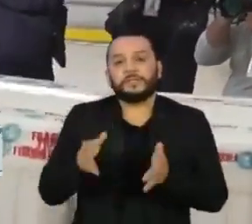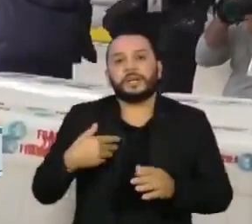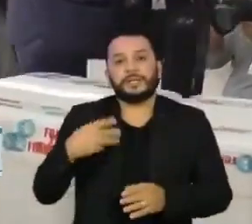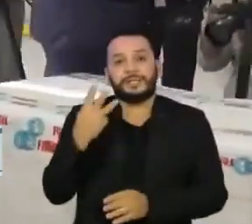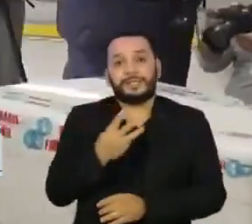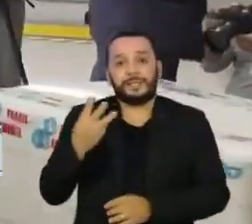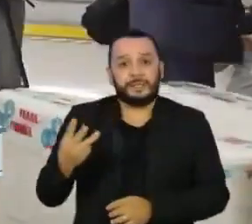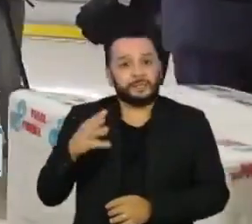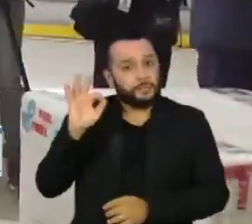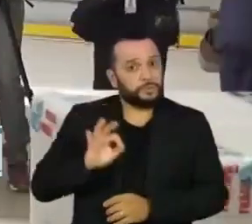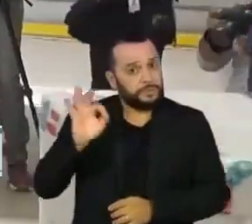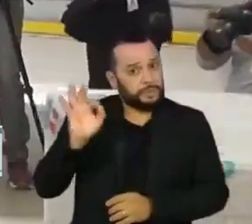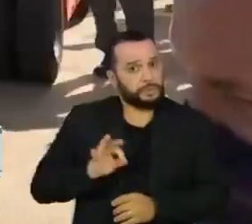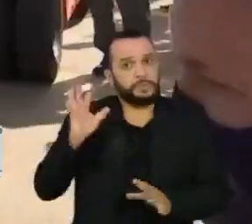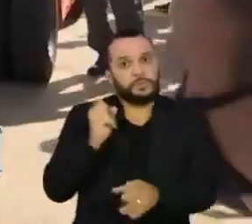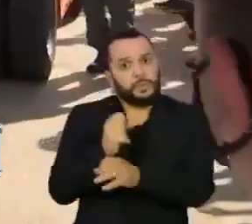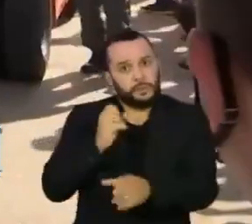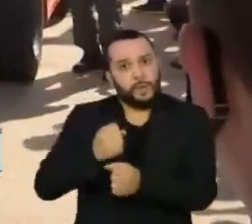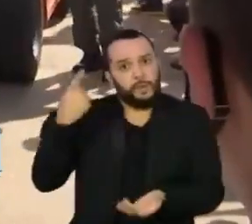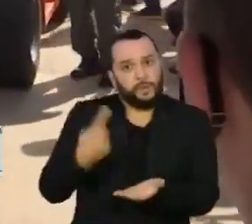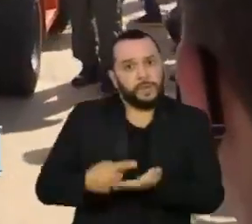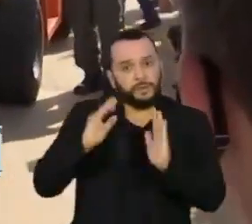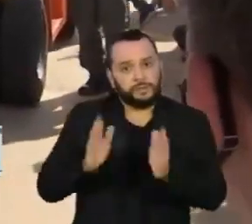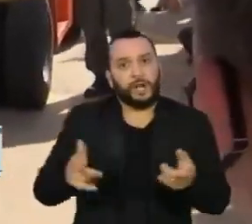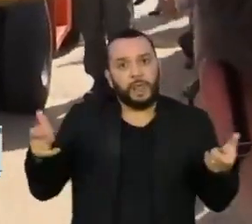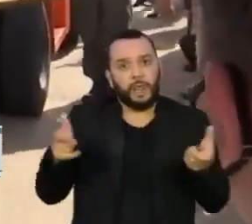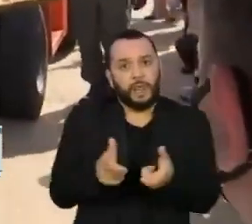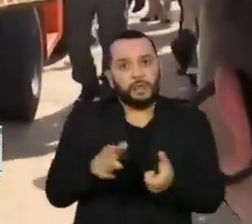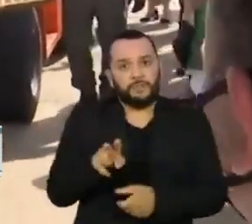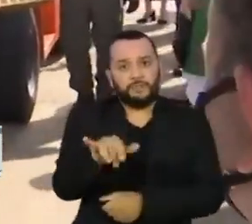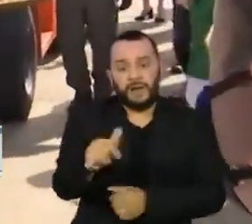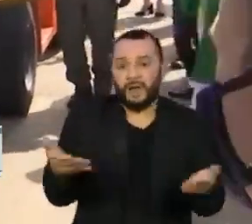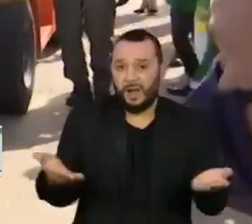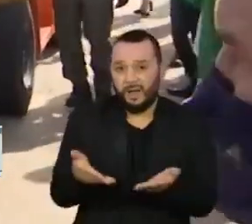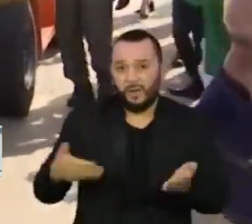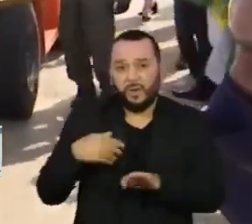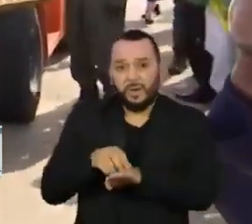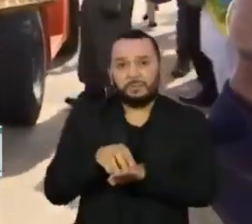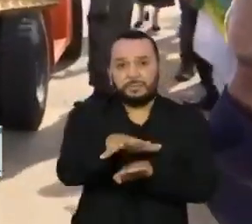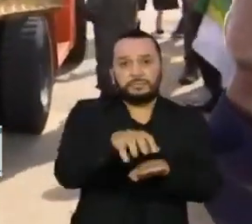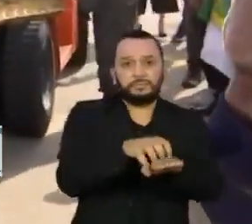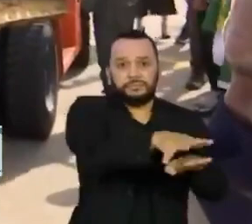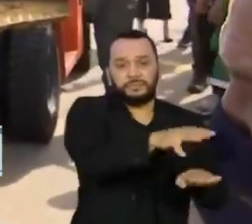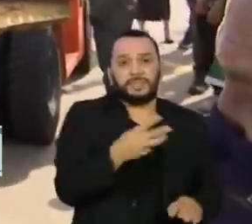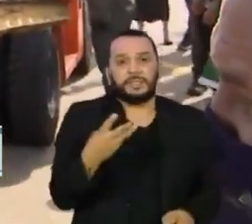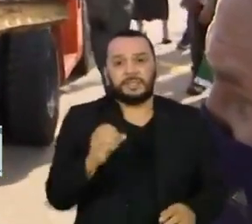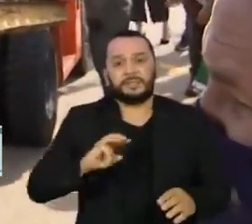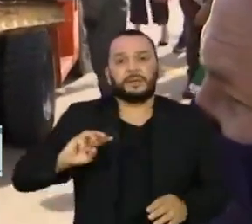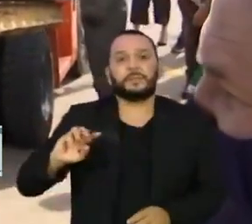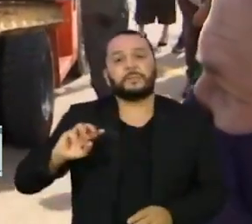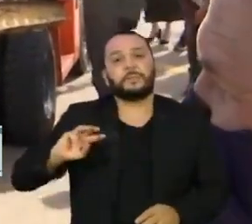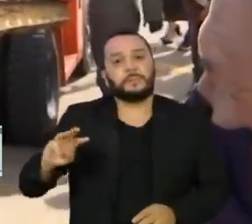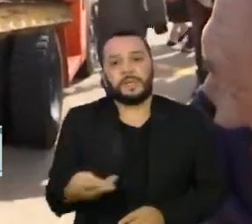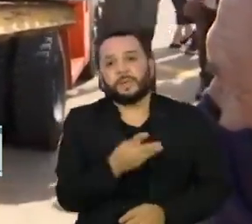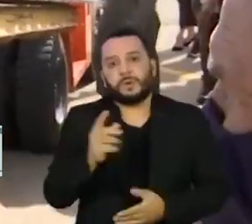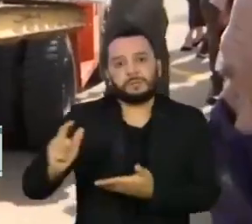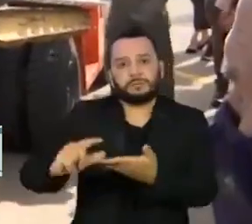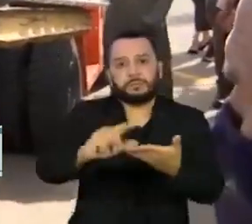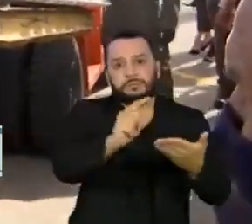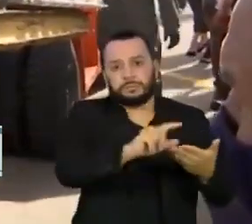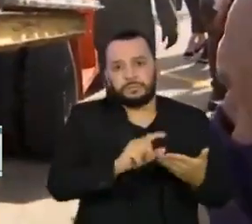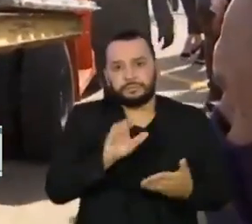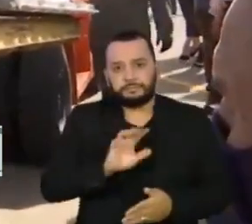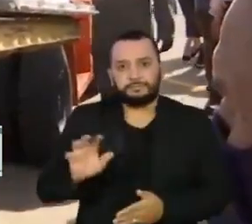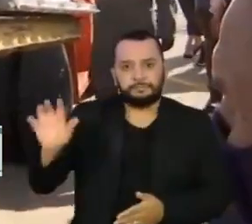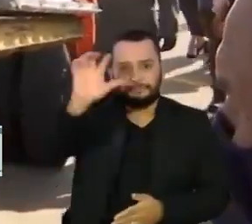terço do total programado para o período agora a pasta deve distribuir cerca de 30 milhões de doses para os